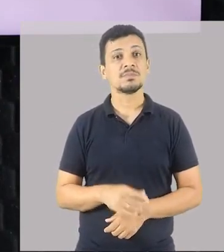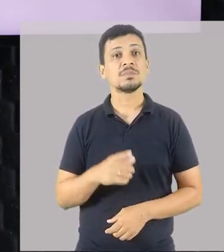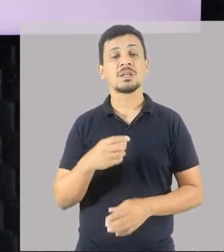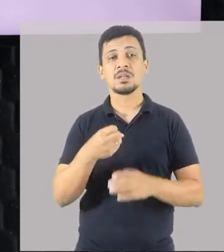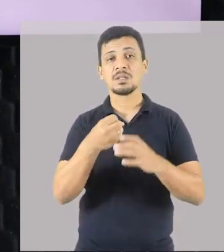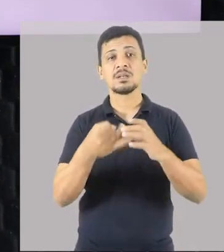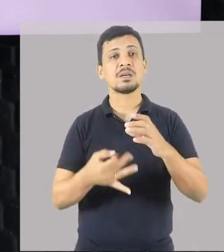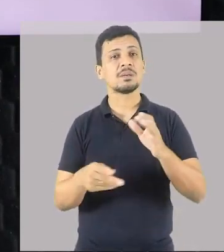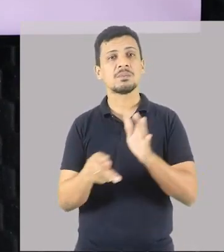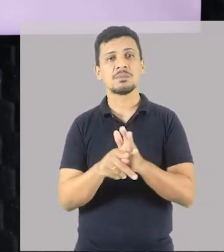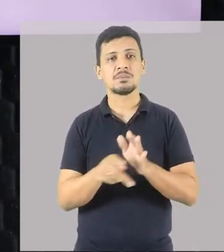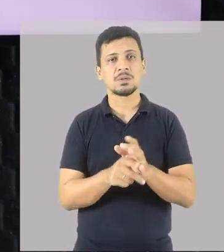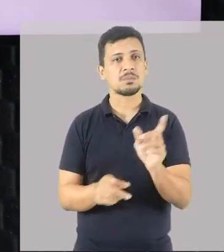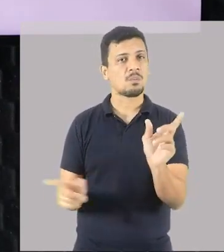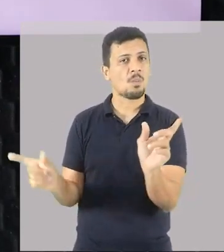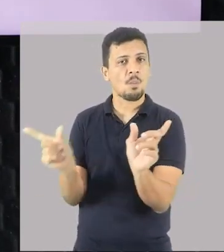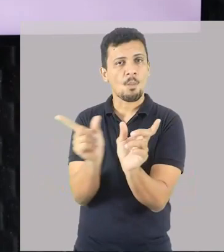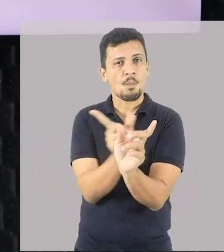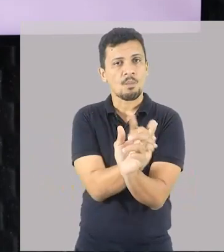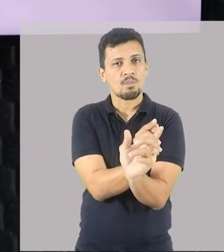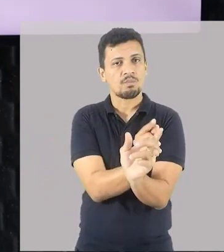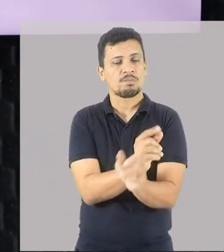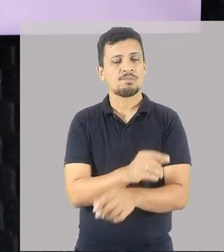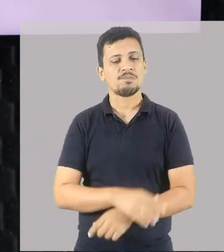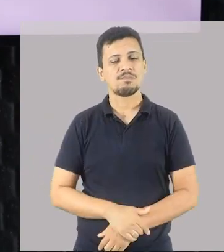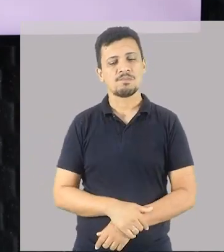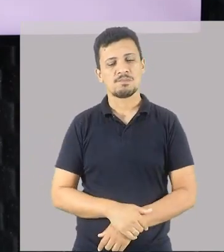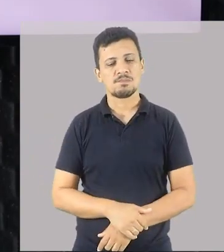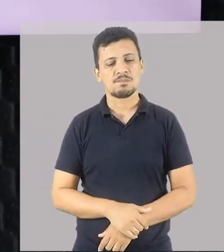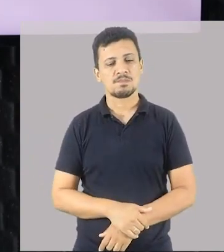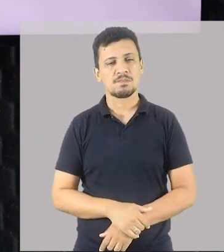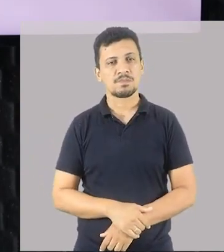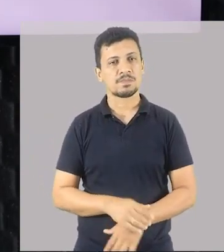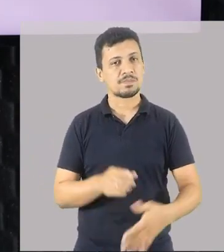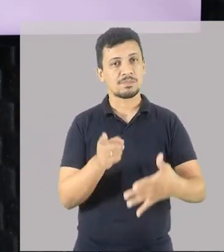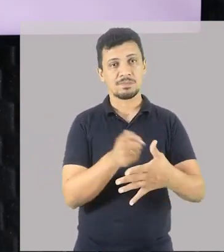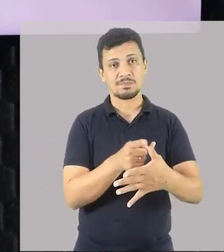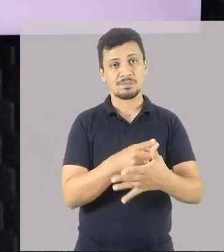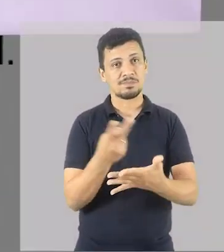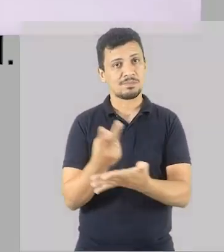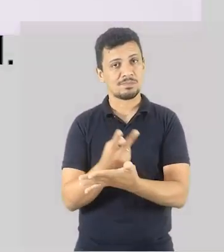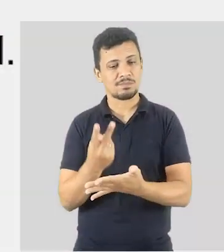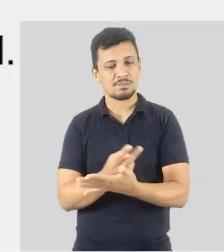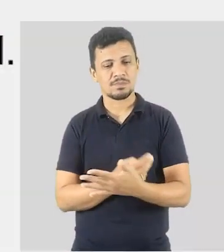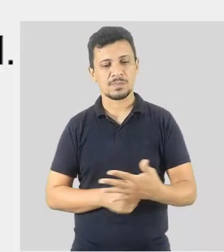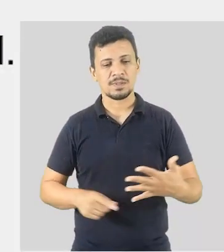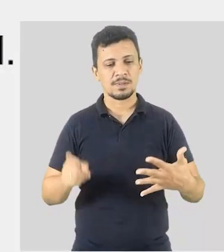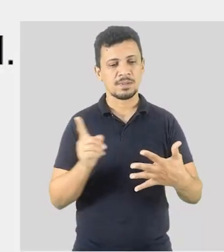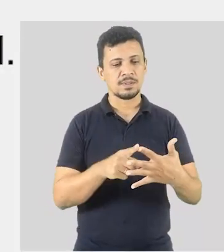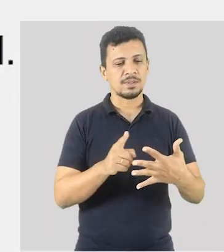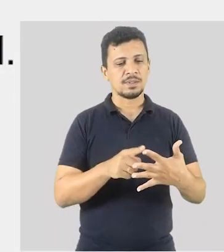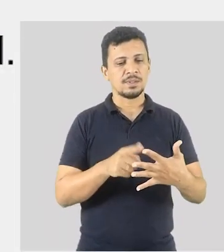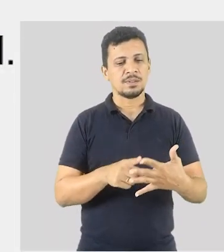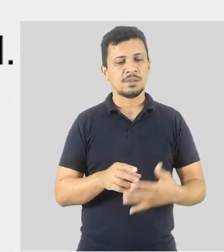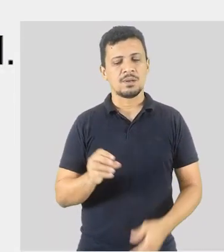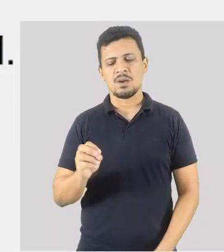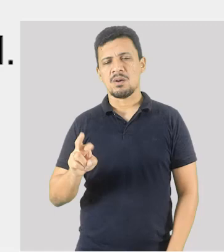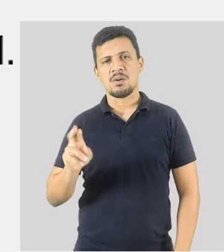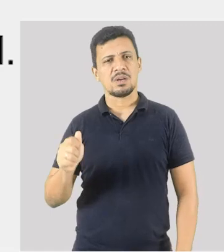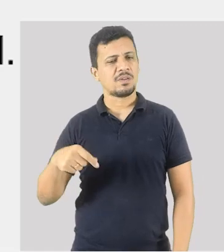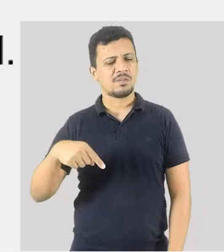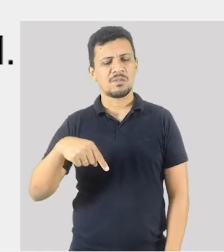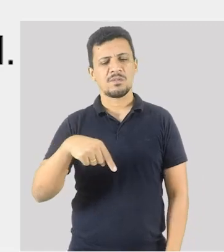como regressiva e não como derivação parasintética. Eliminamos a letra A. A letra B, ora, vá